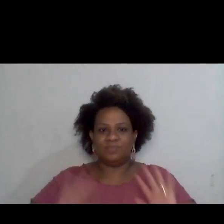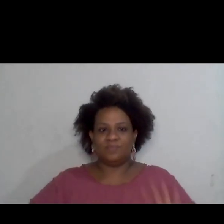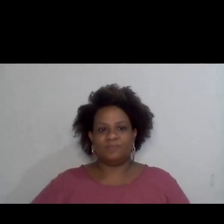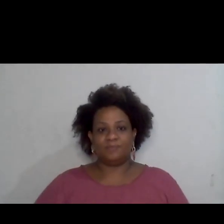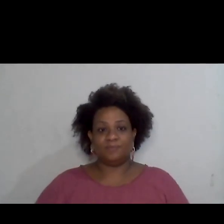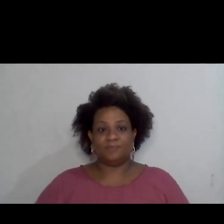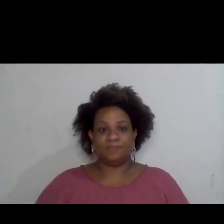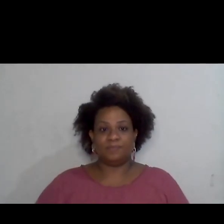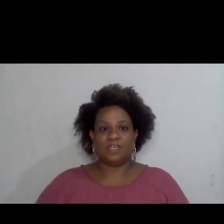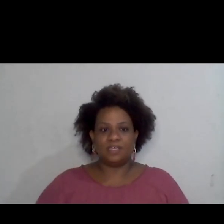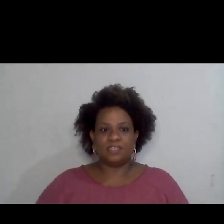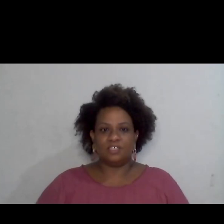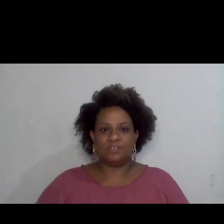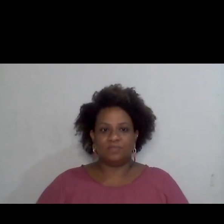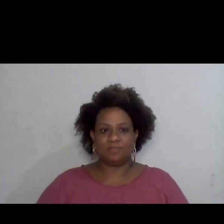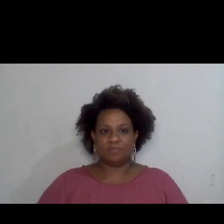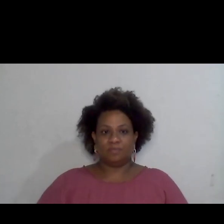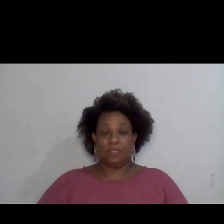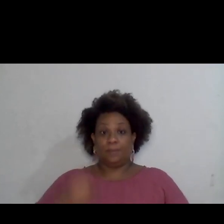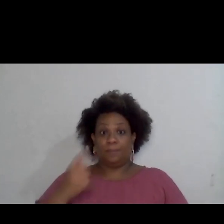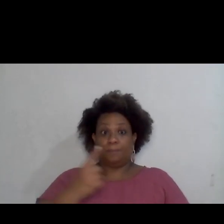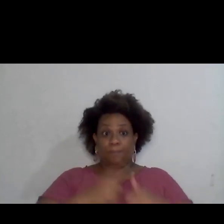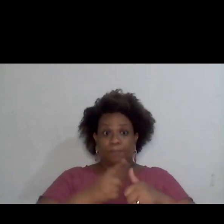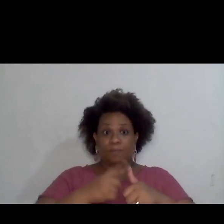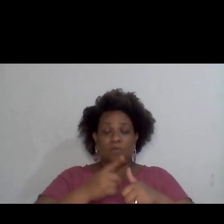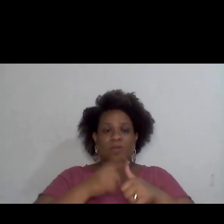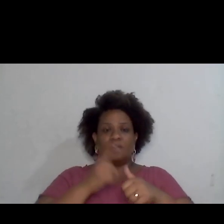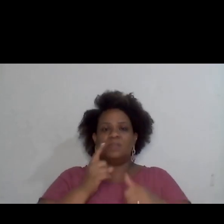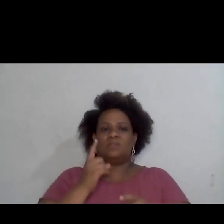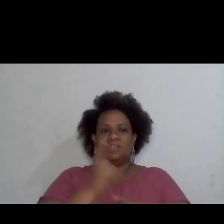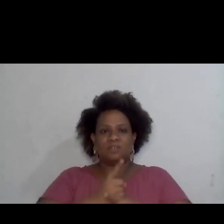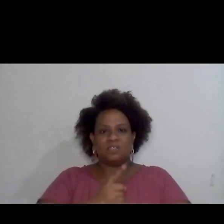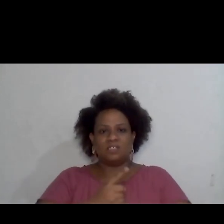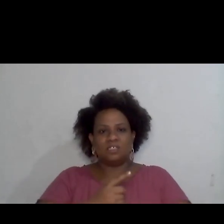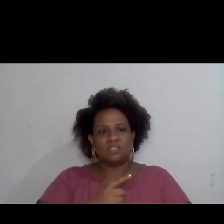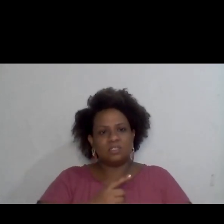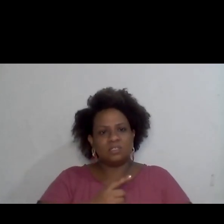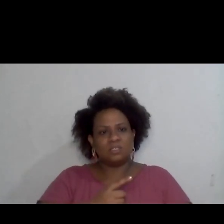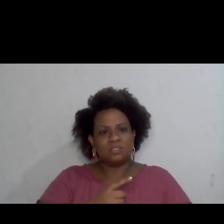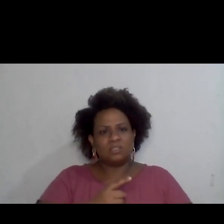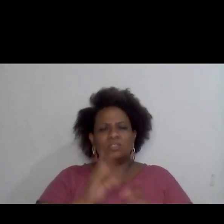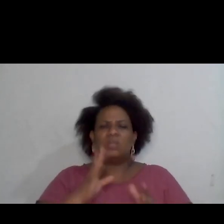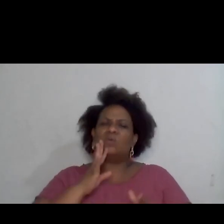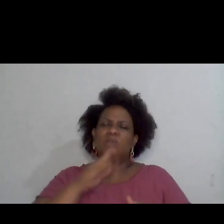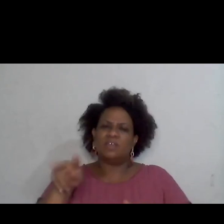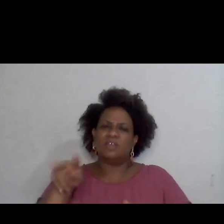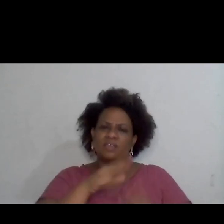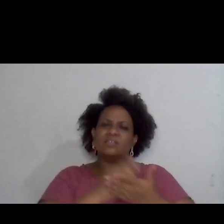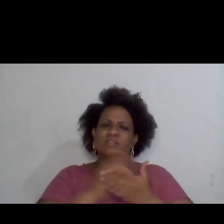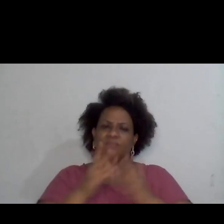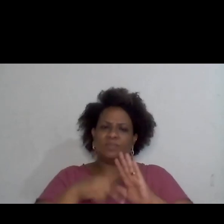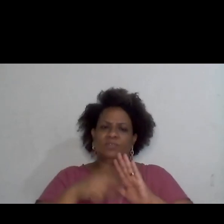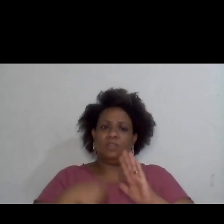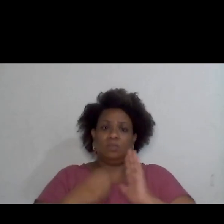Esse primeiro encontro, eu não conhecia todo mundo, a gente já se conhecia de alguns outros projetos por aí, eu enquanto produtora, mas eu não